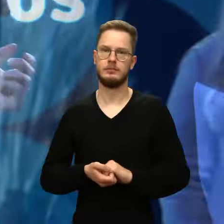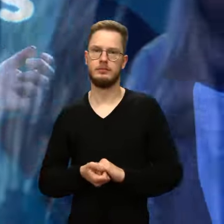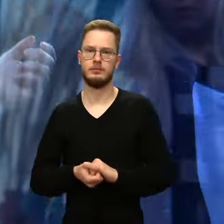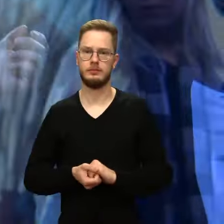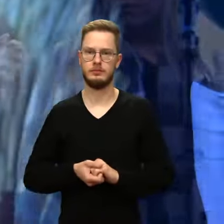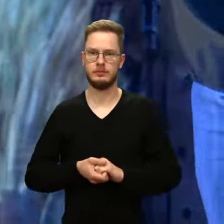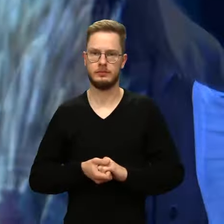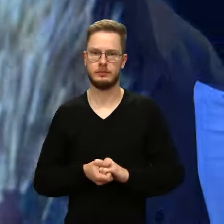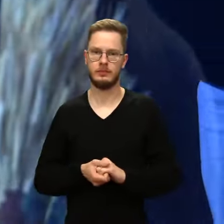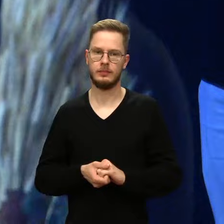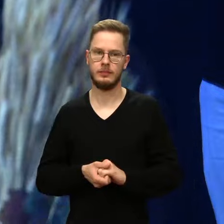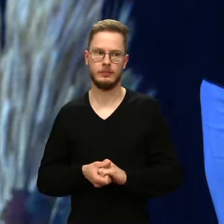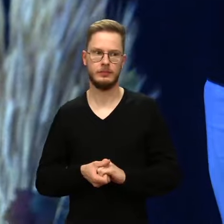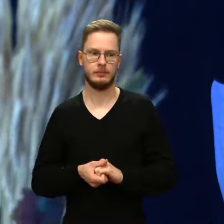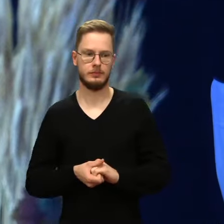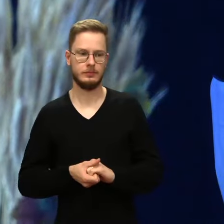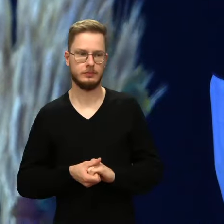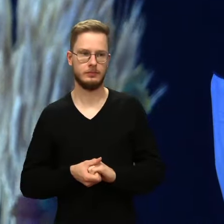Isso.